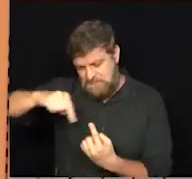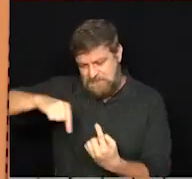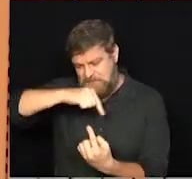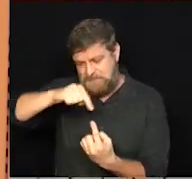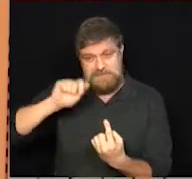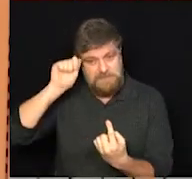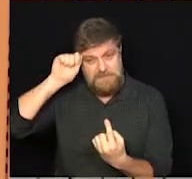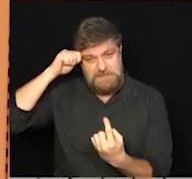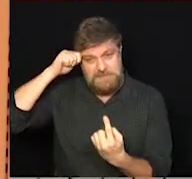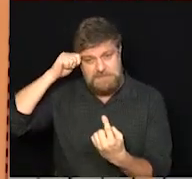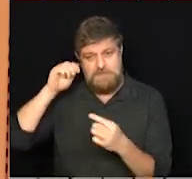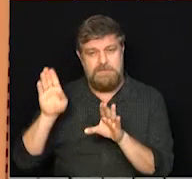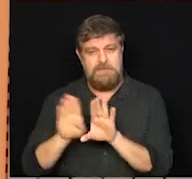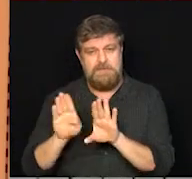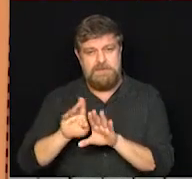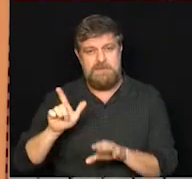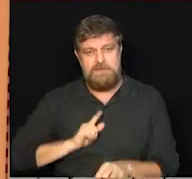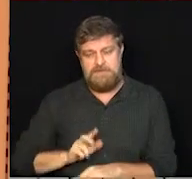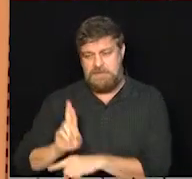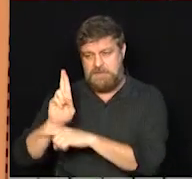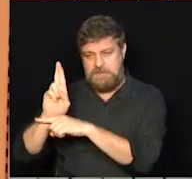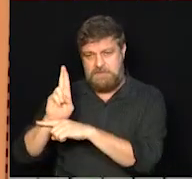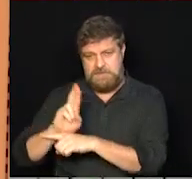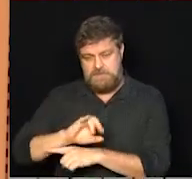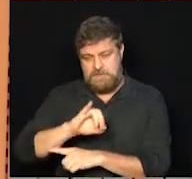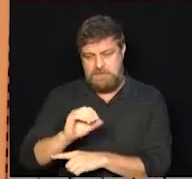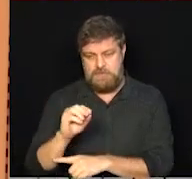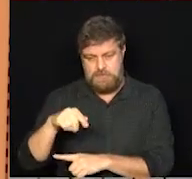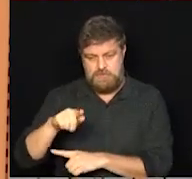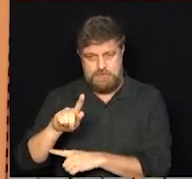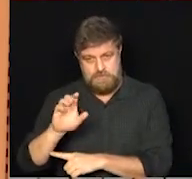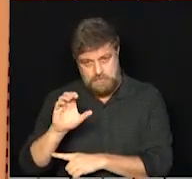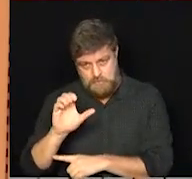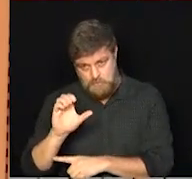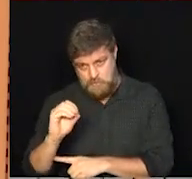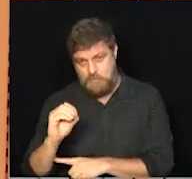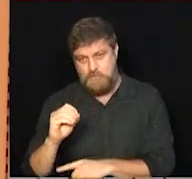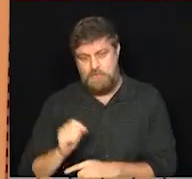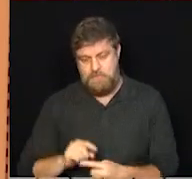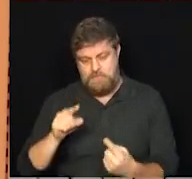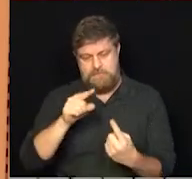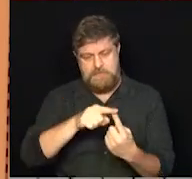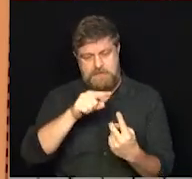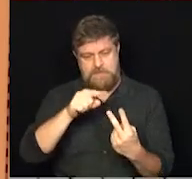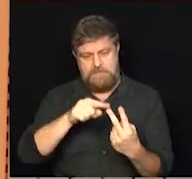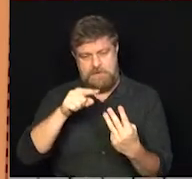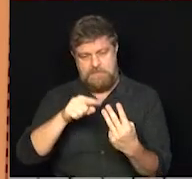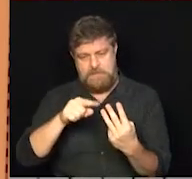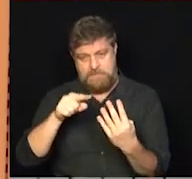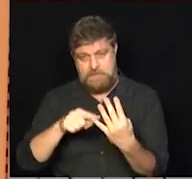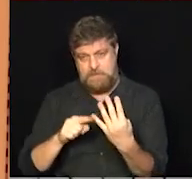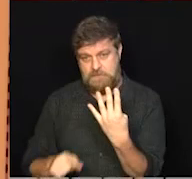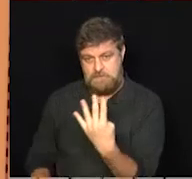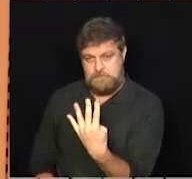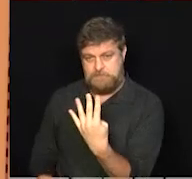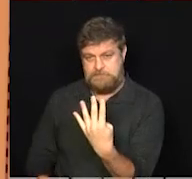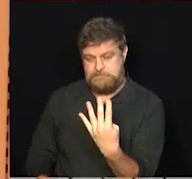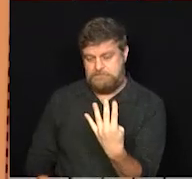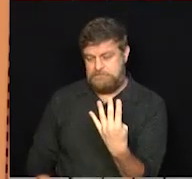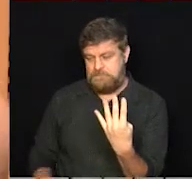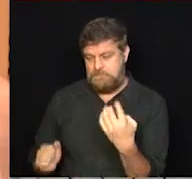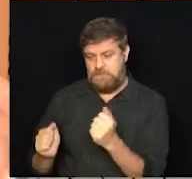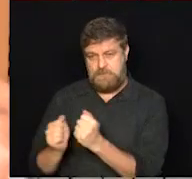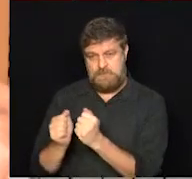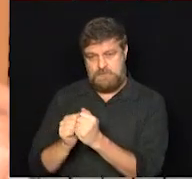e aos as representantes do jogo aqui é a Bianca Flávia ao Danilo que ao lado